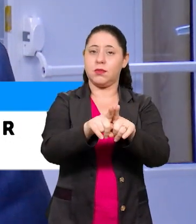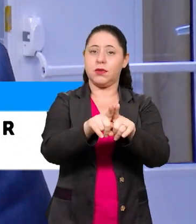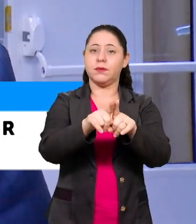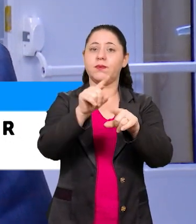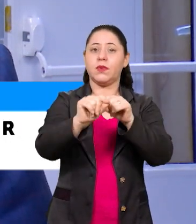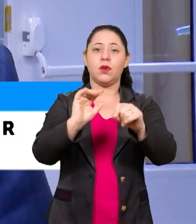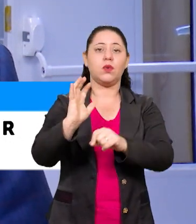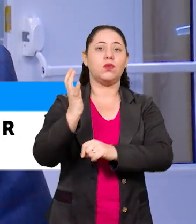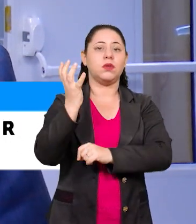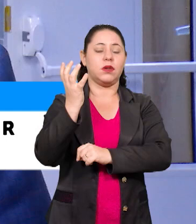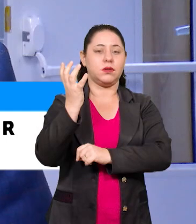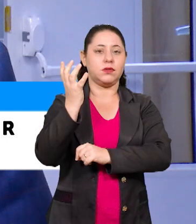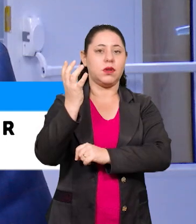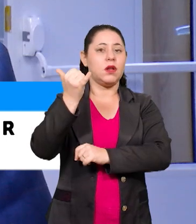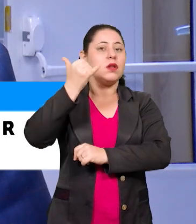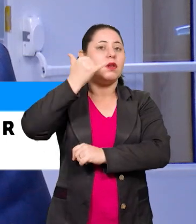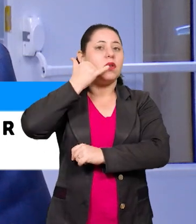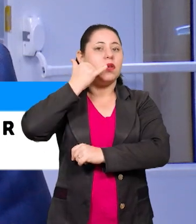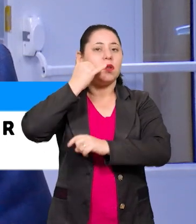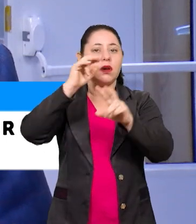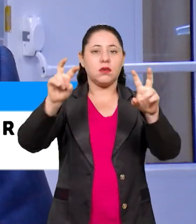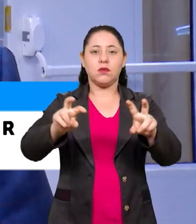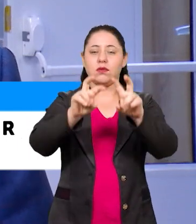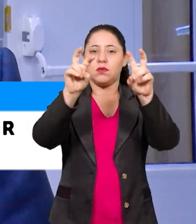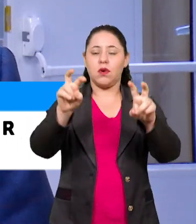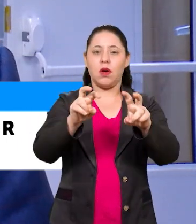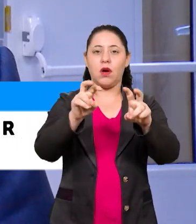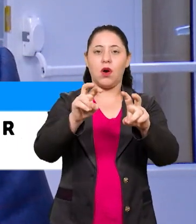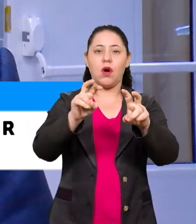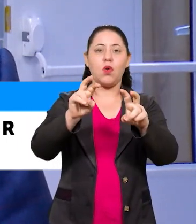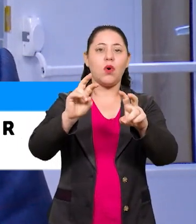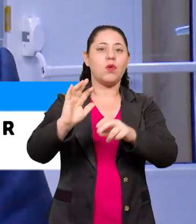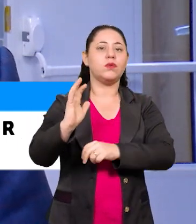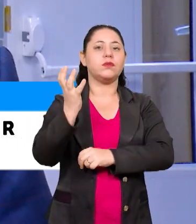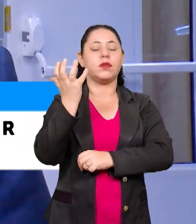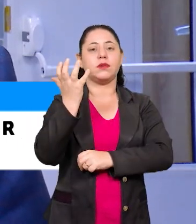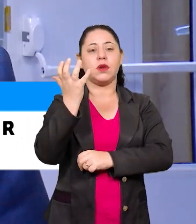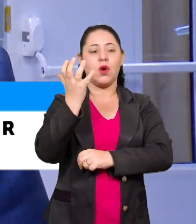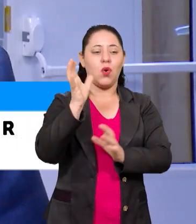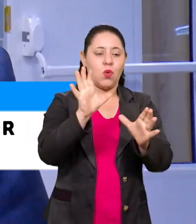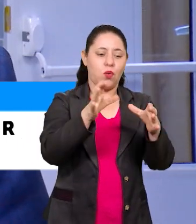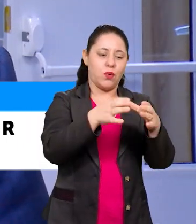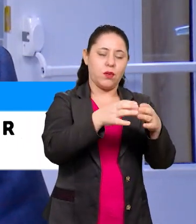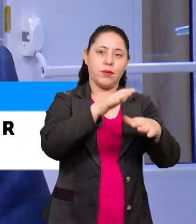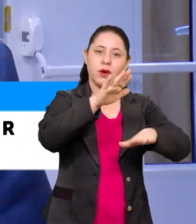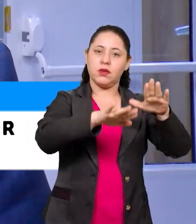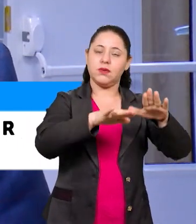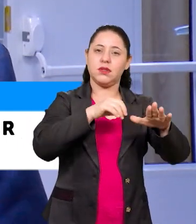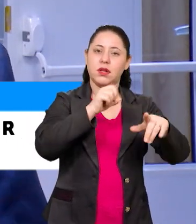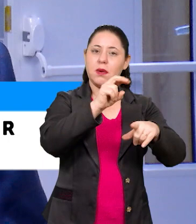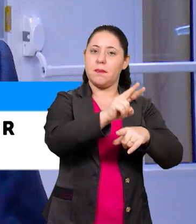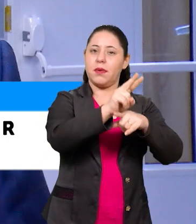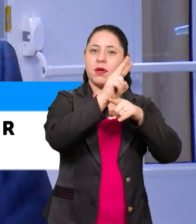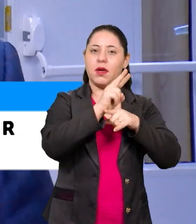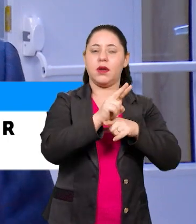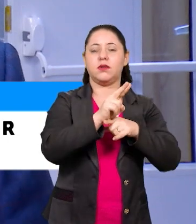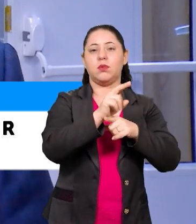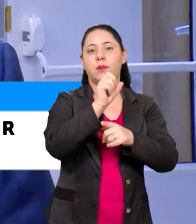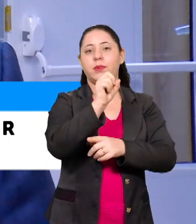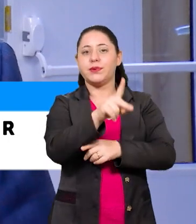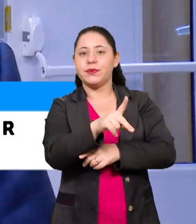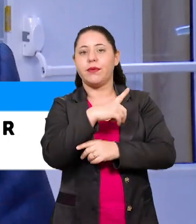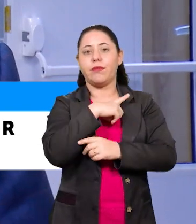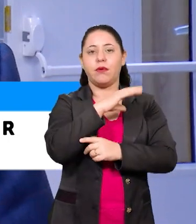meios eletrônicos. Então, o surgimento de muitas fraudes fazendo com que esse público que às vezes tem